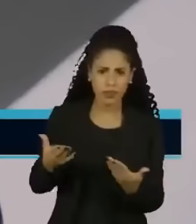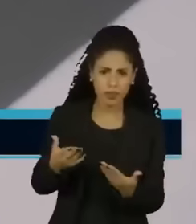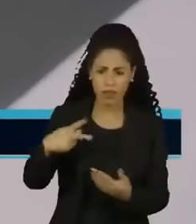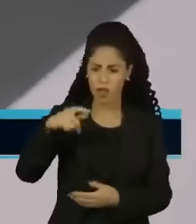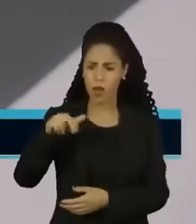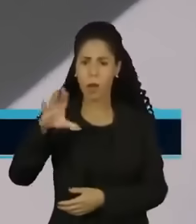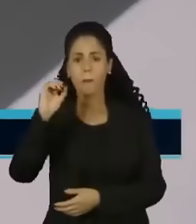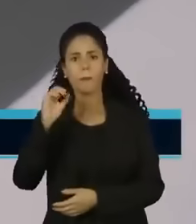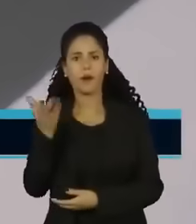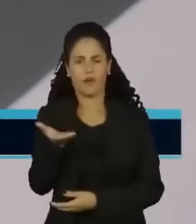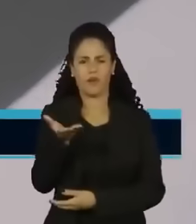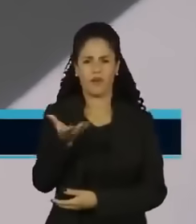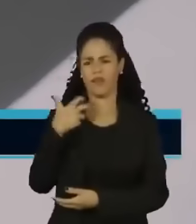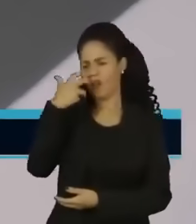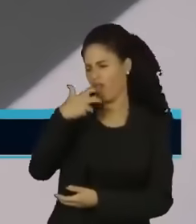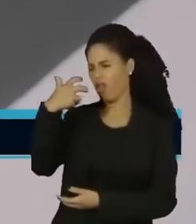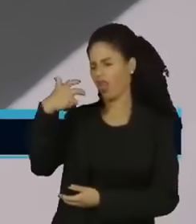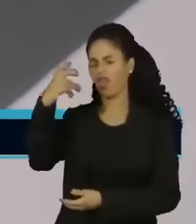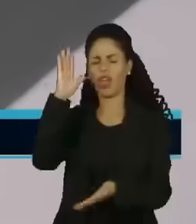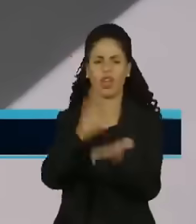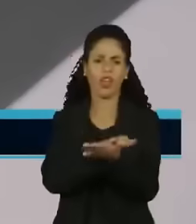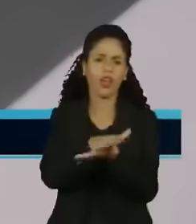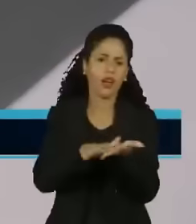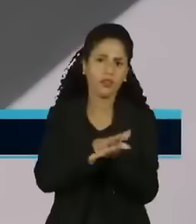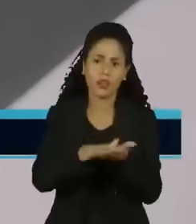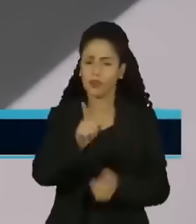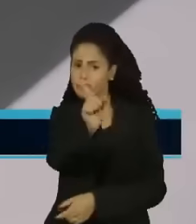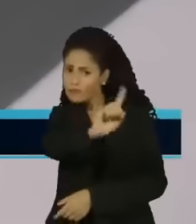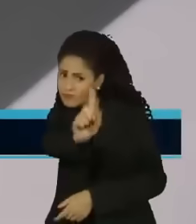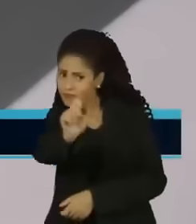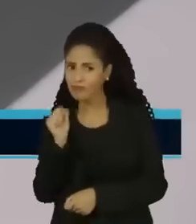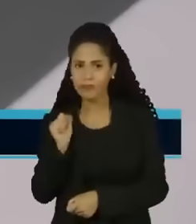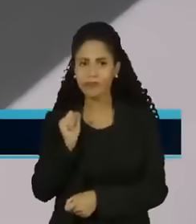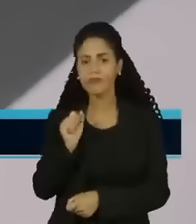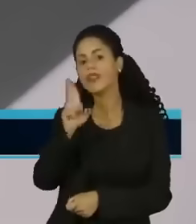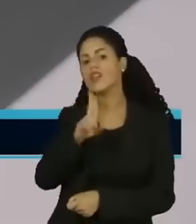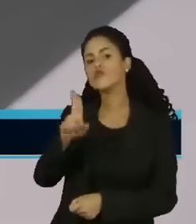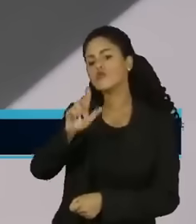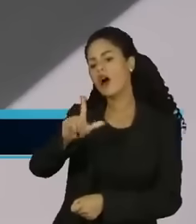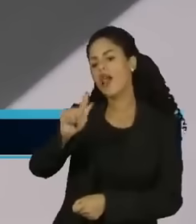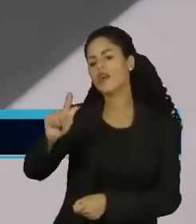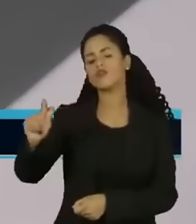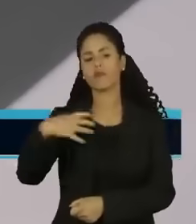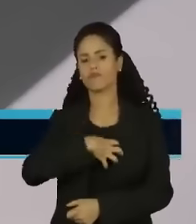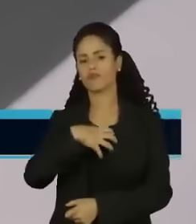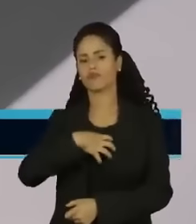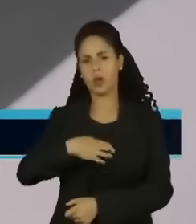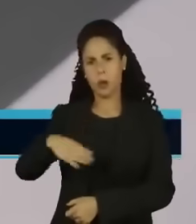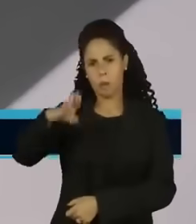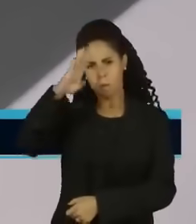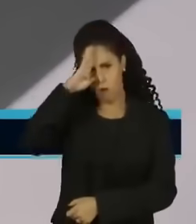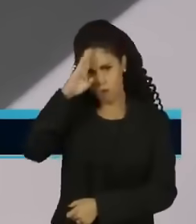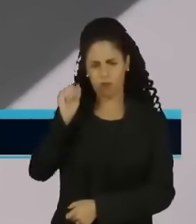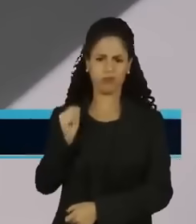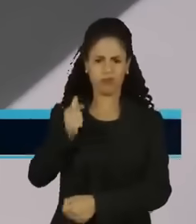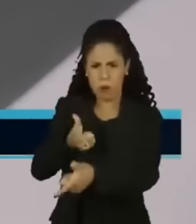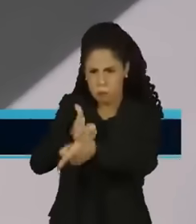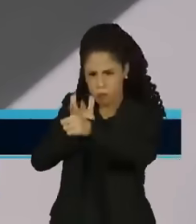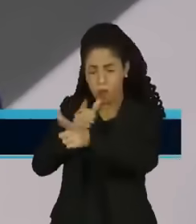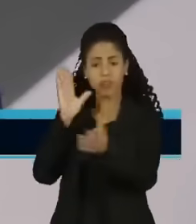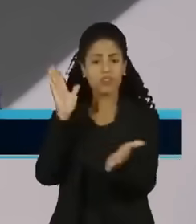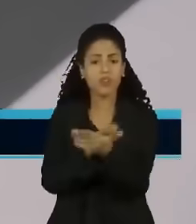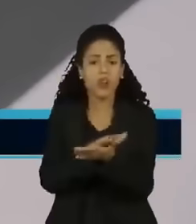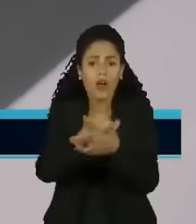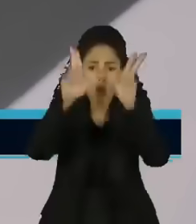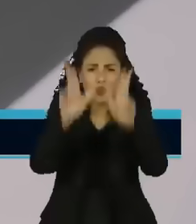não é o cantor lá da Última Canção, lá da Jovem Guarda, não. Ele usa uma linguagem militar. Ele nunca deu tiro de espoleta. Eu queria